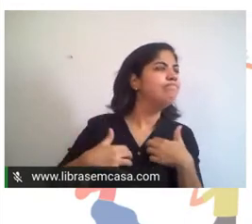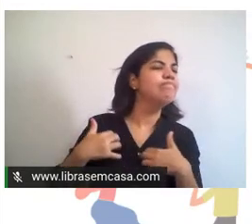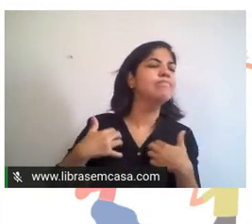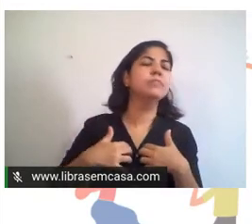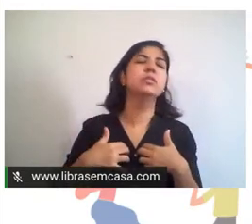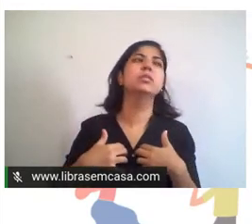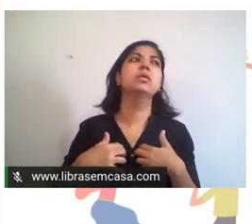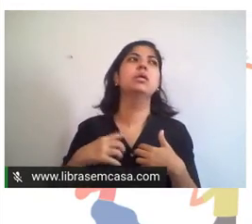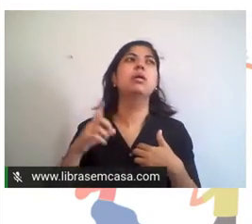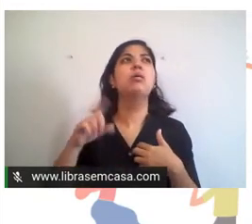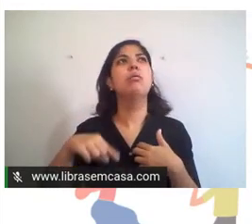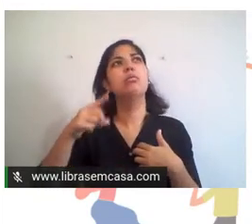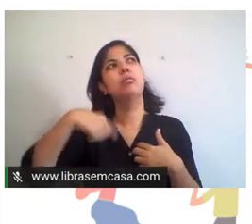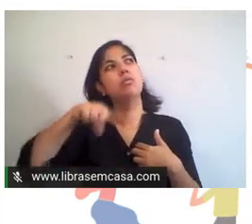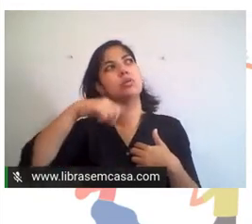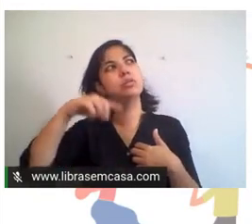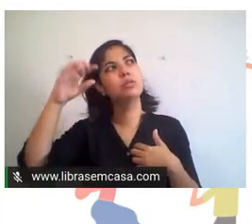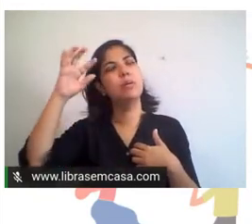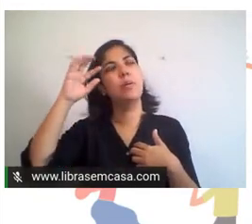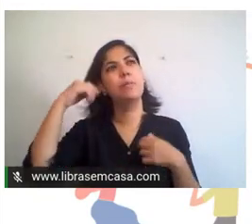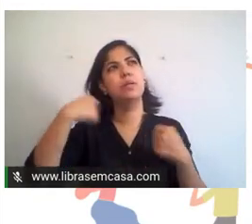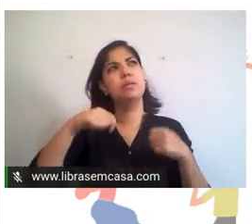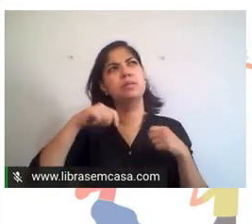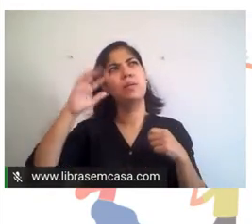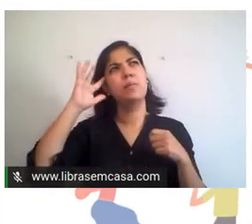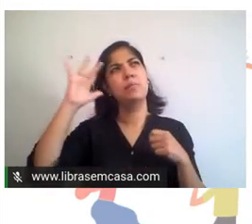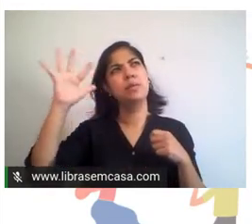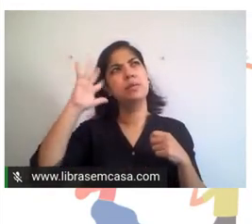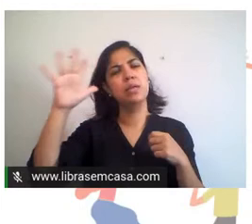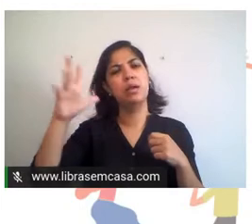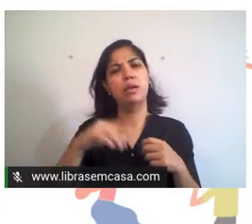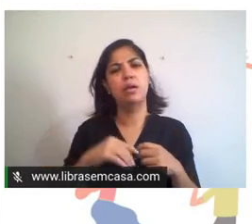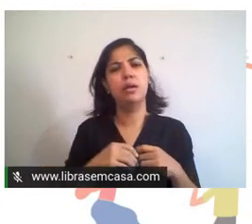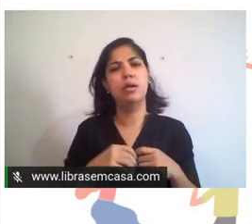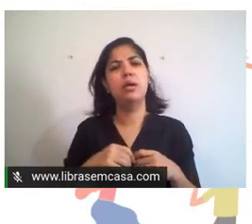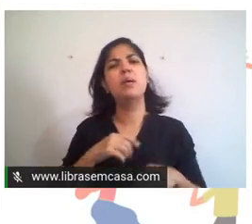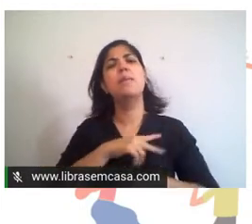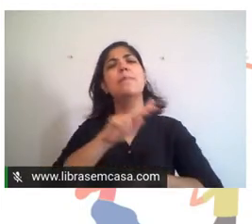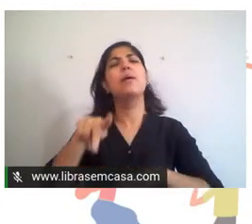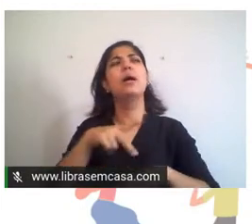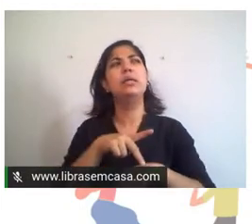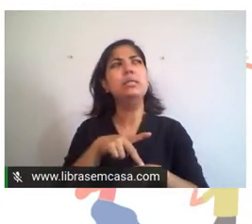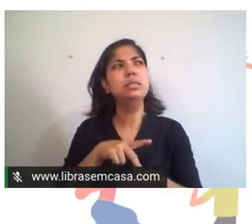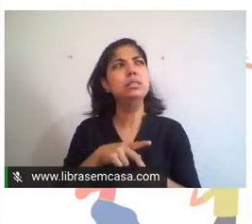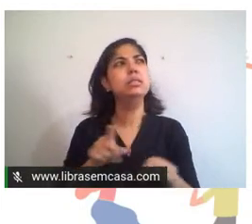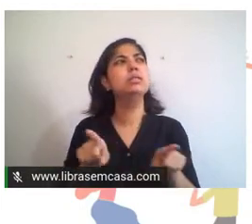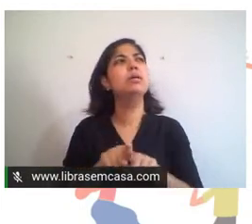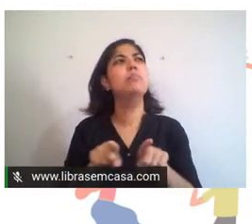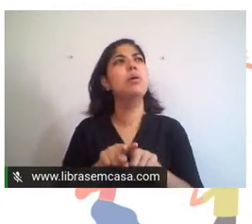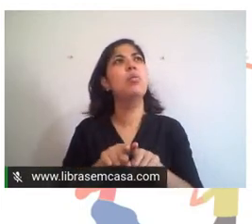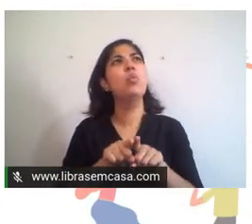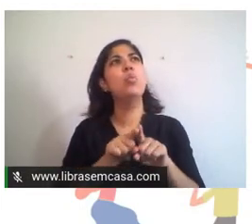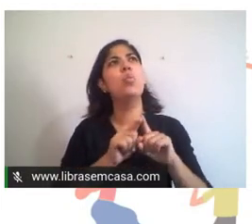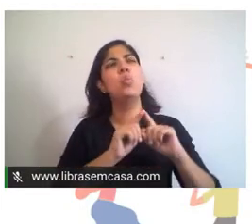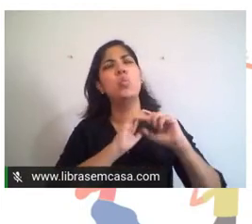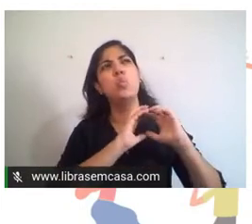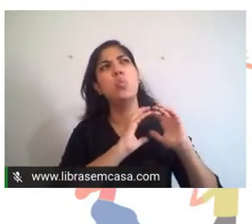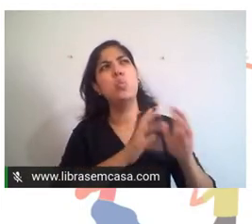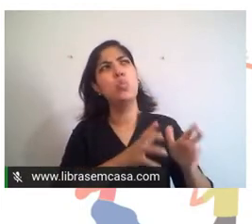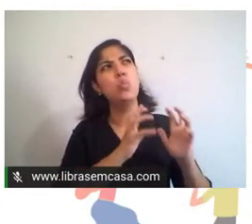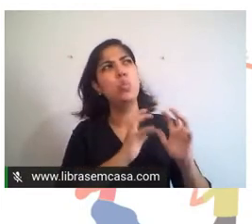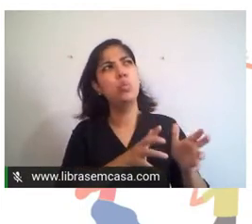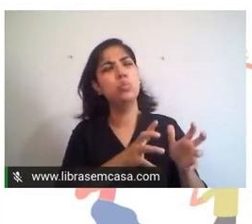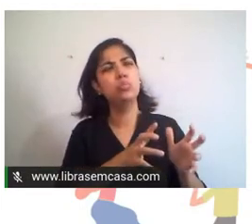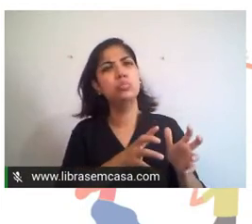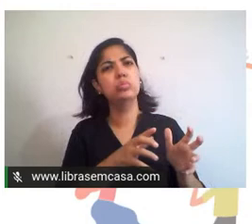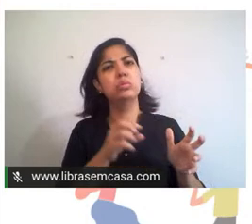pensasse que país, e talvez a gente pudesse pensar até que mundo, né? nós seríamos se aqui a gente nunca